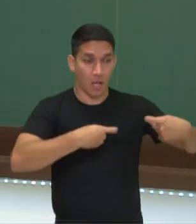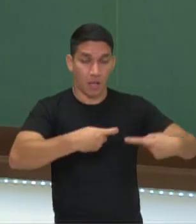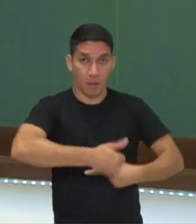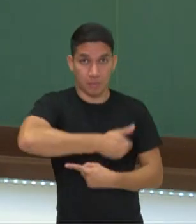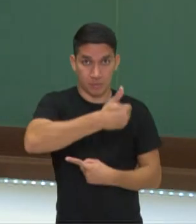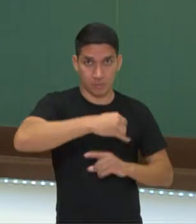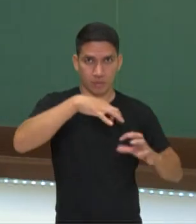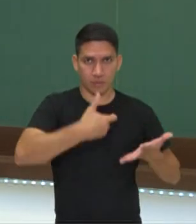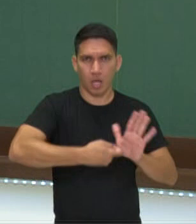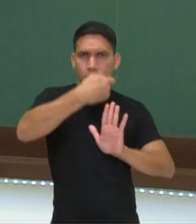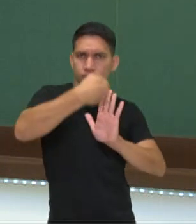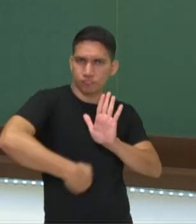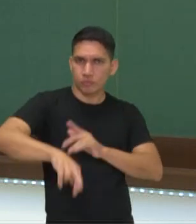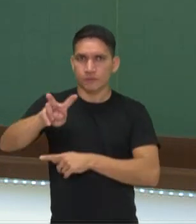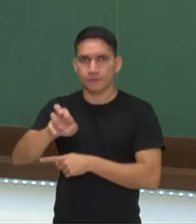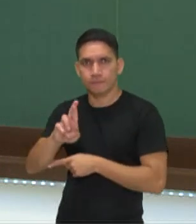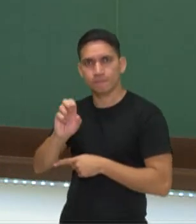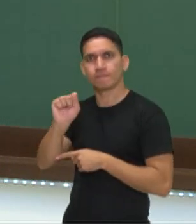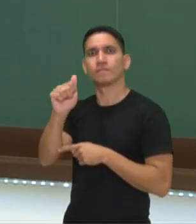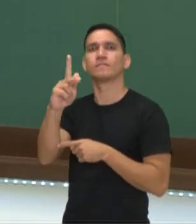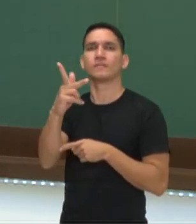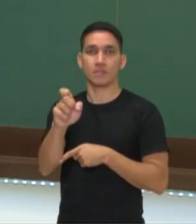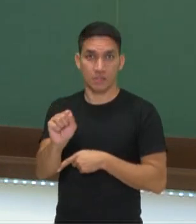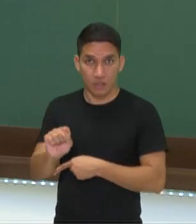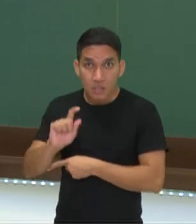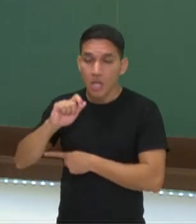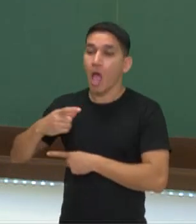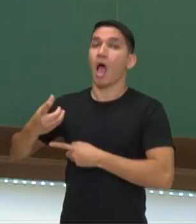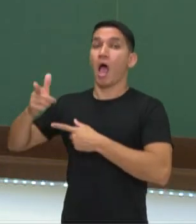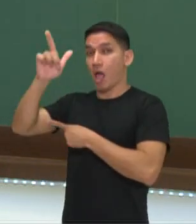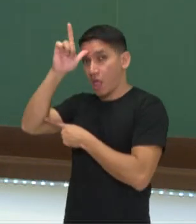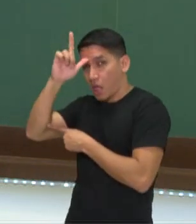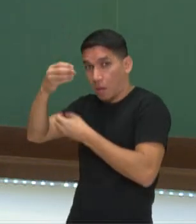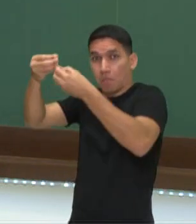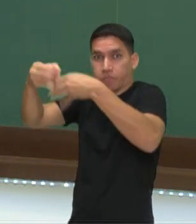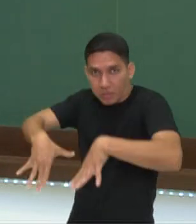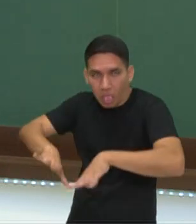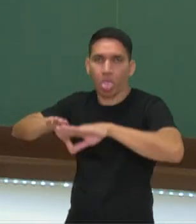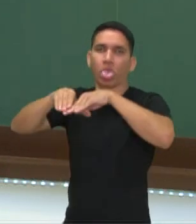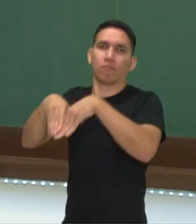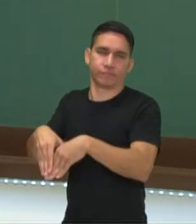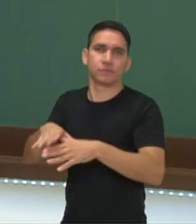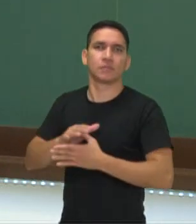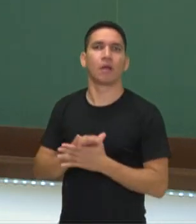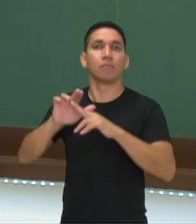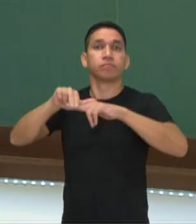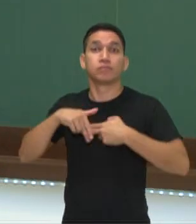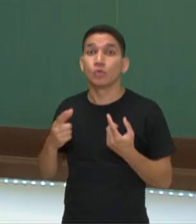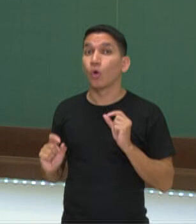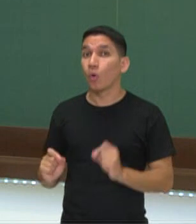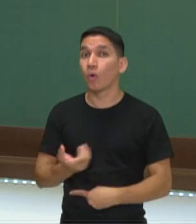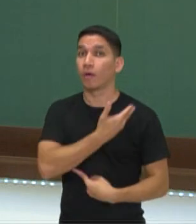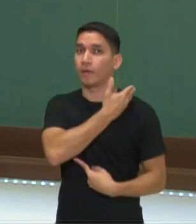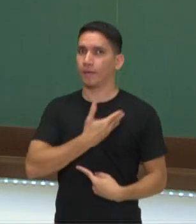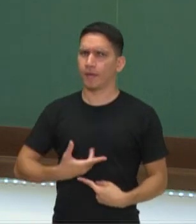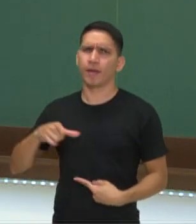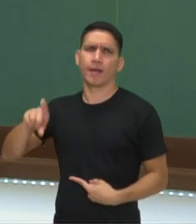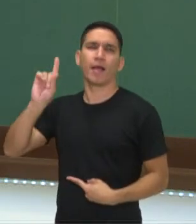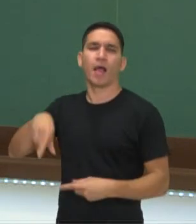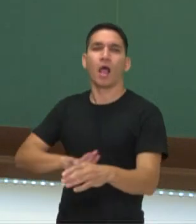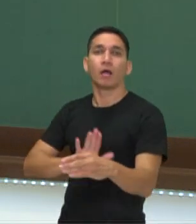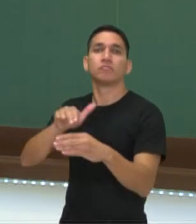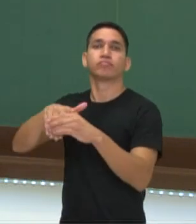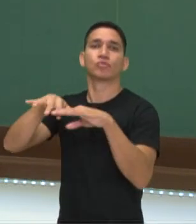e o Tratado de Versalhes, a Alemanha estava completamente destruída e humilhada. O governo, uma